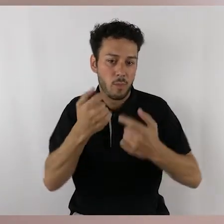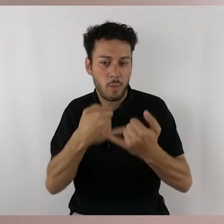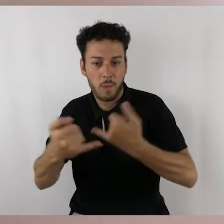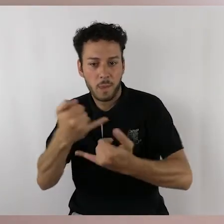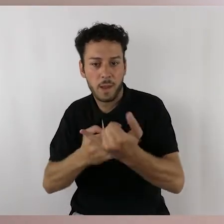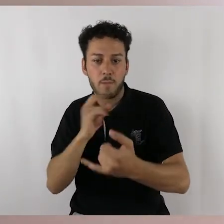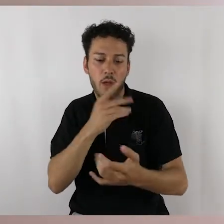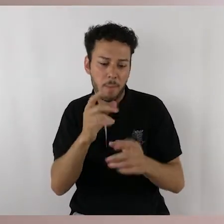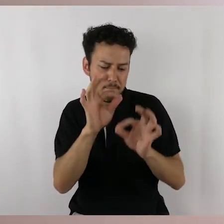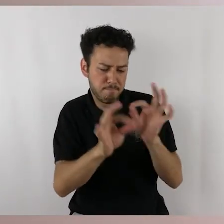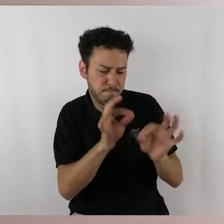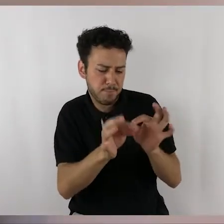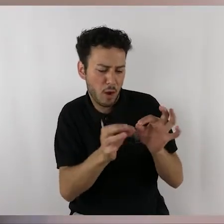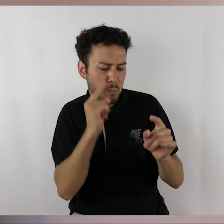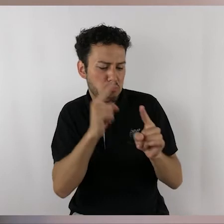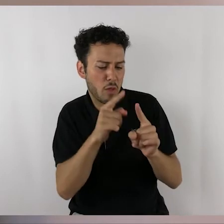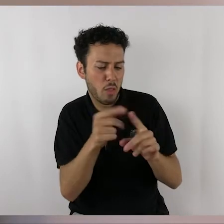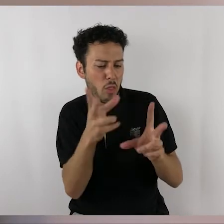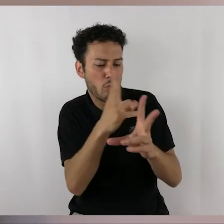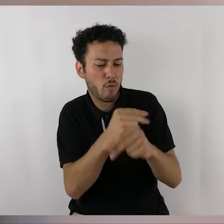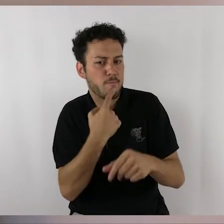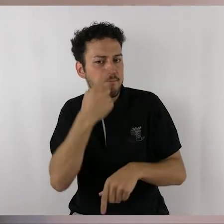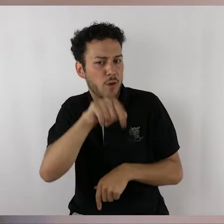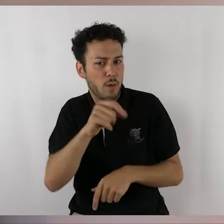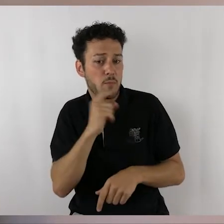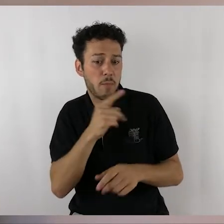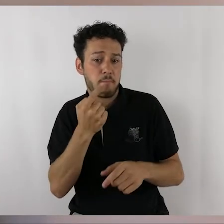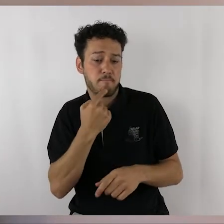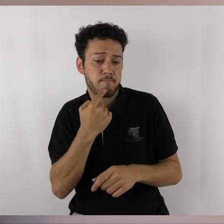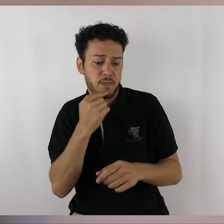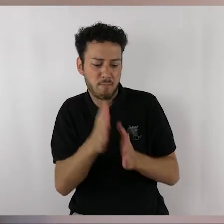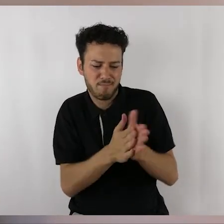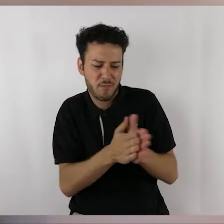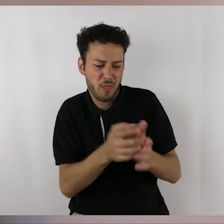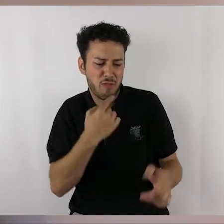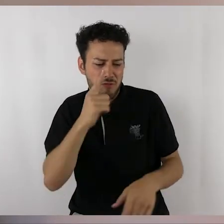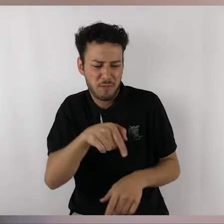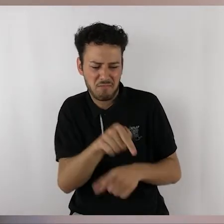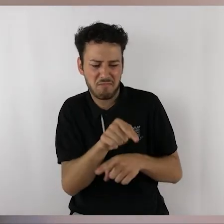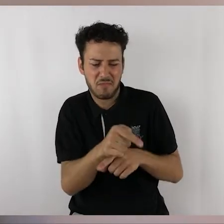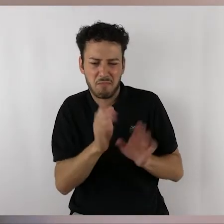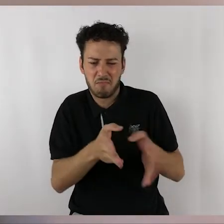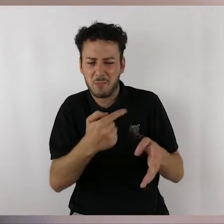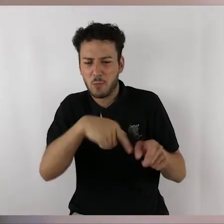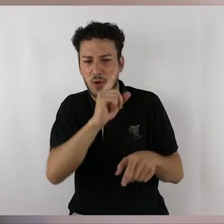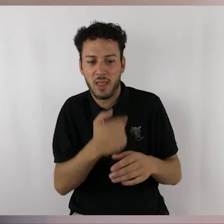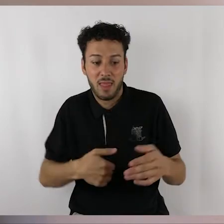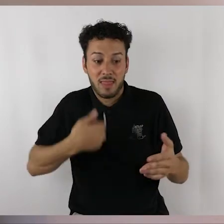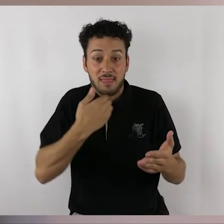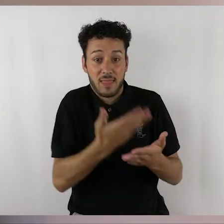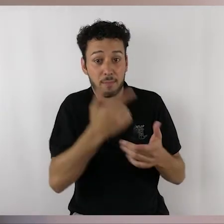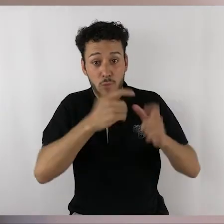para dar uma sensação de novidade e tudo aquilo que perceba que já não tem utilidade ou que já não vai precisar no próximo ano letivo